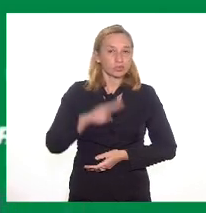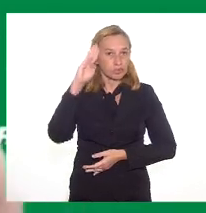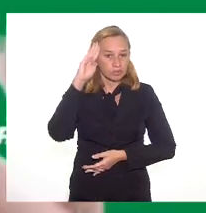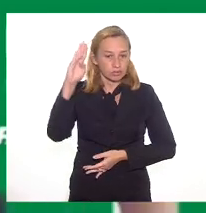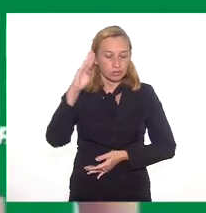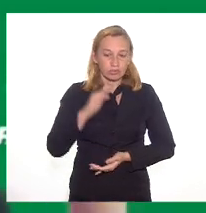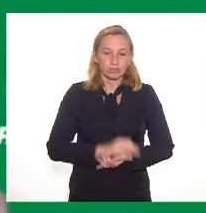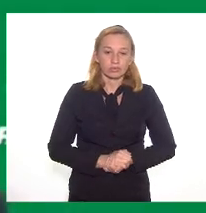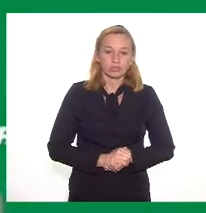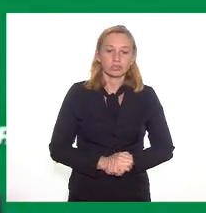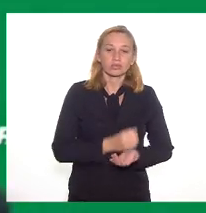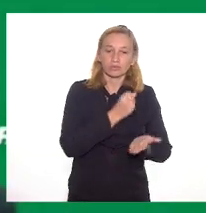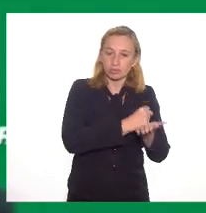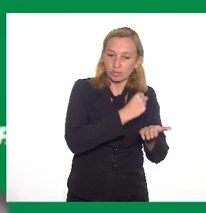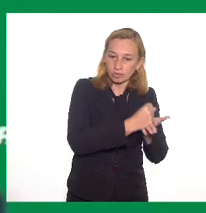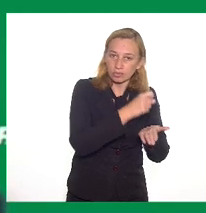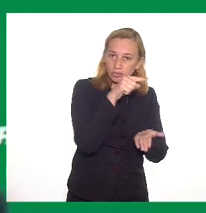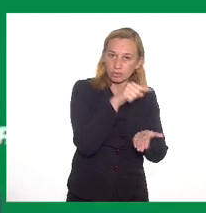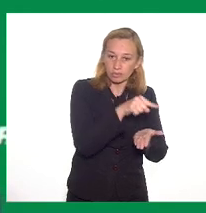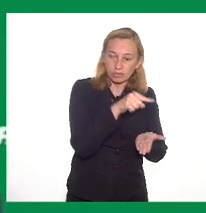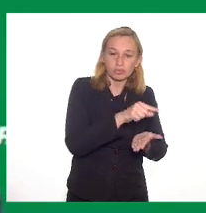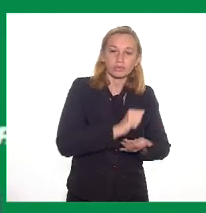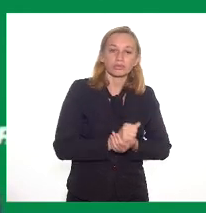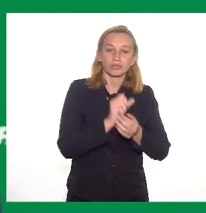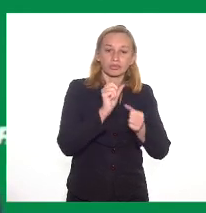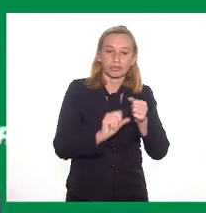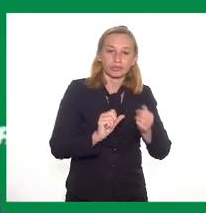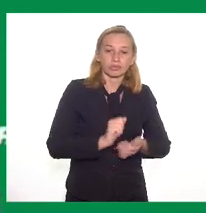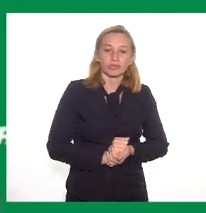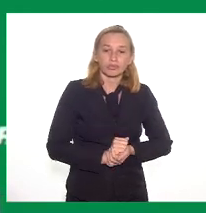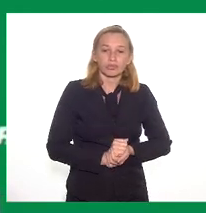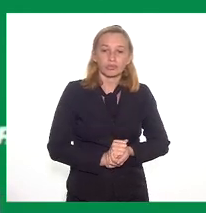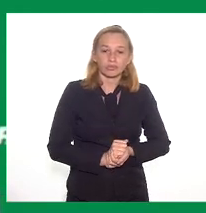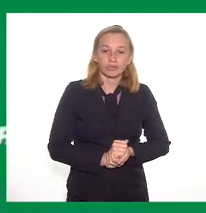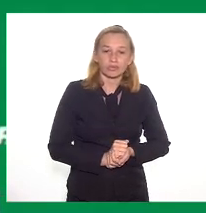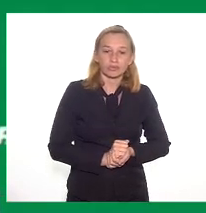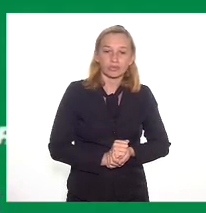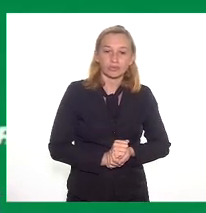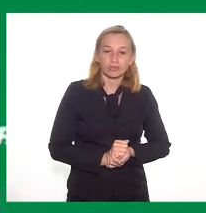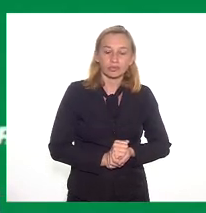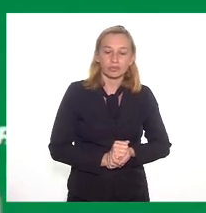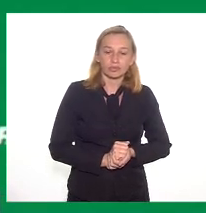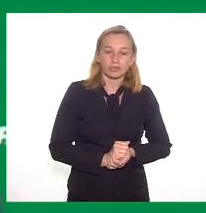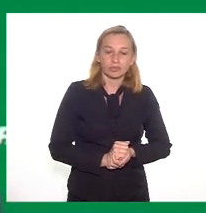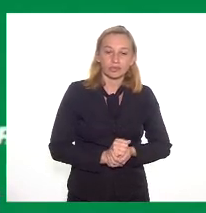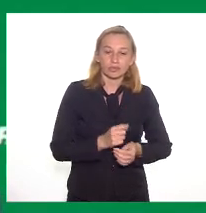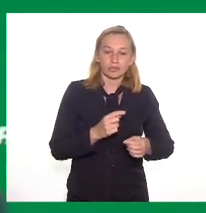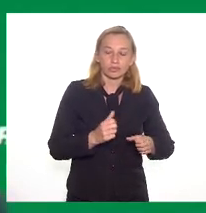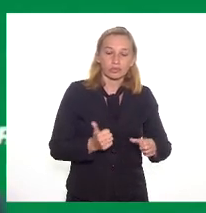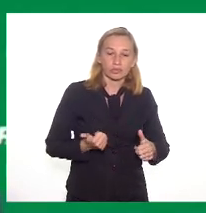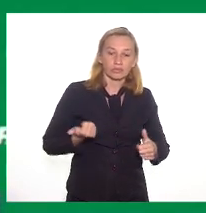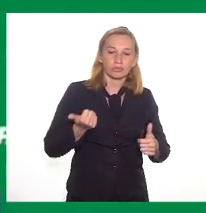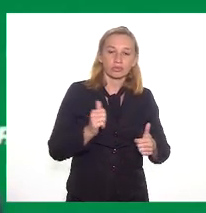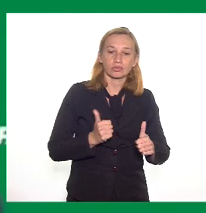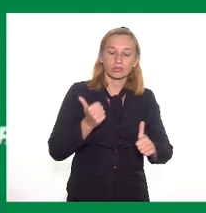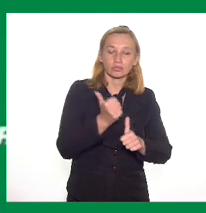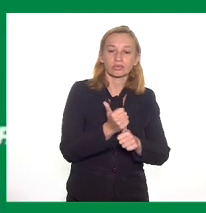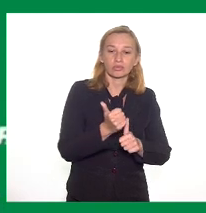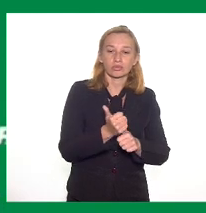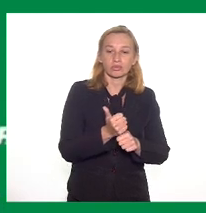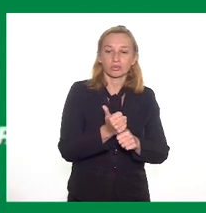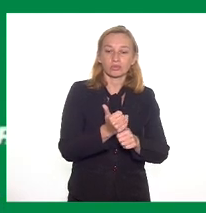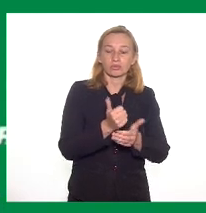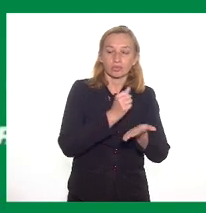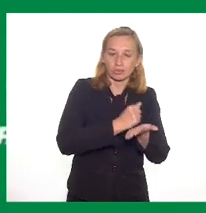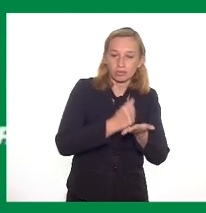principal, né? E esse contratado faz as demais subcontratações junto